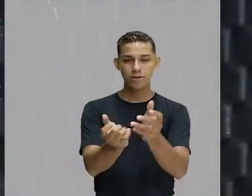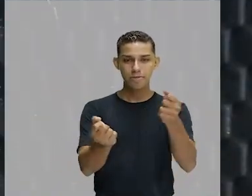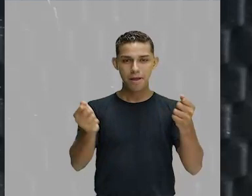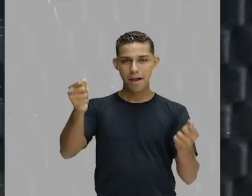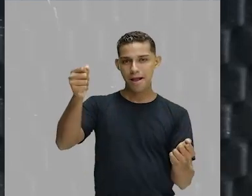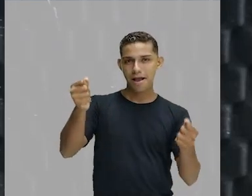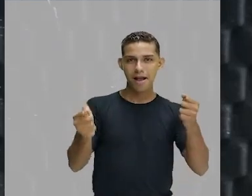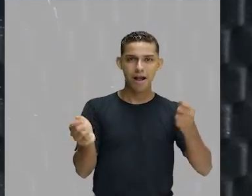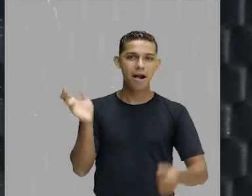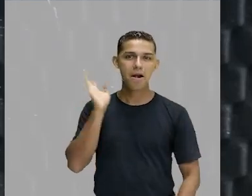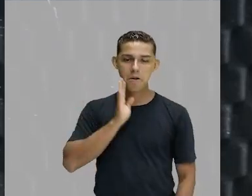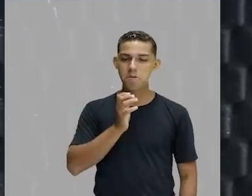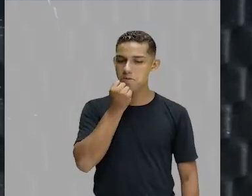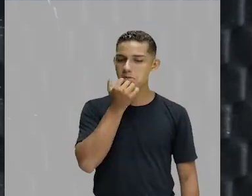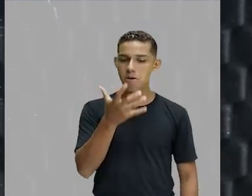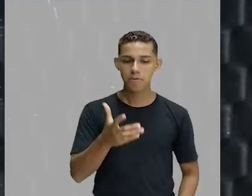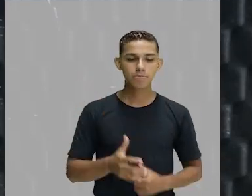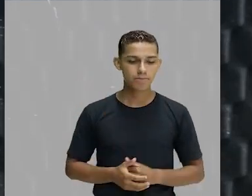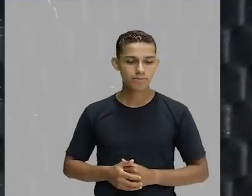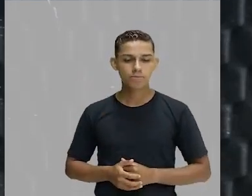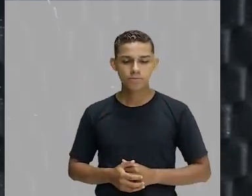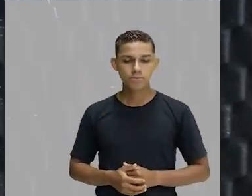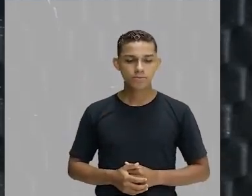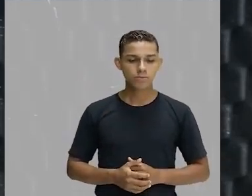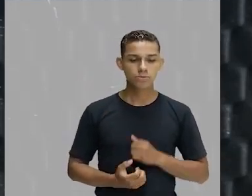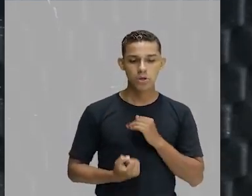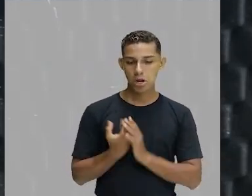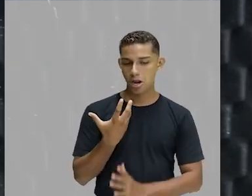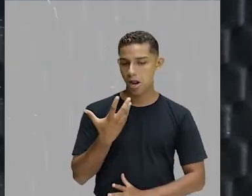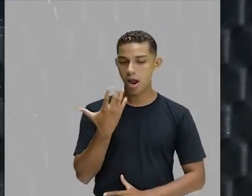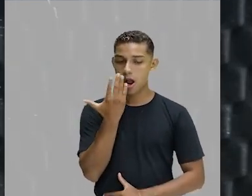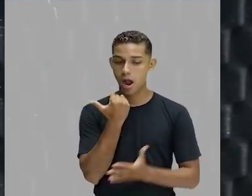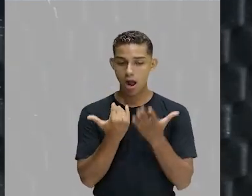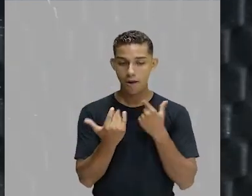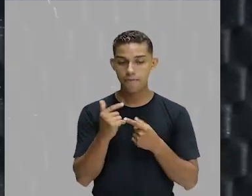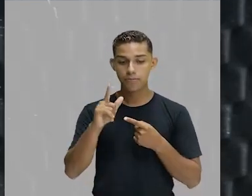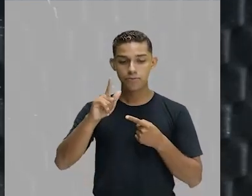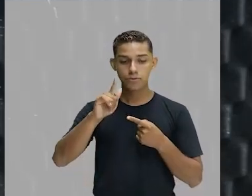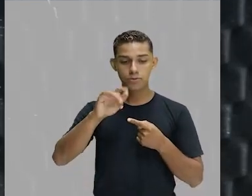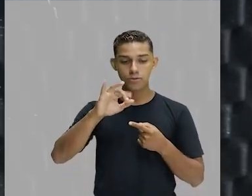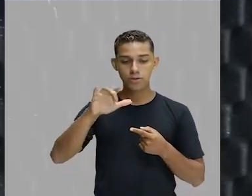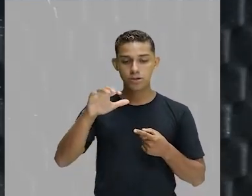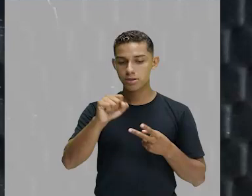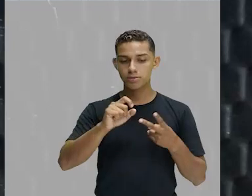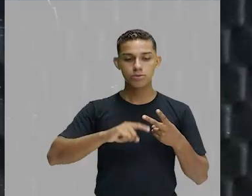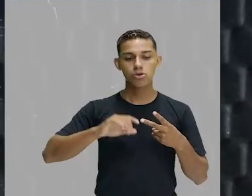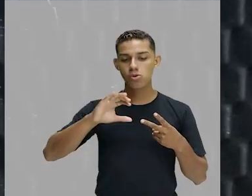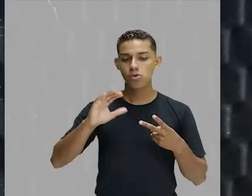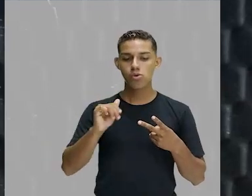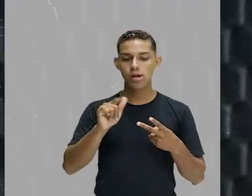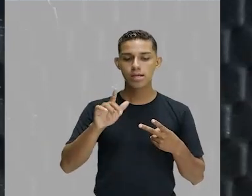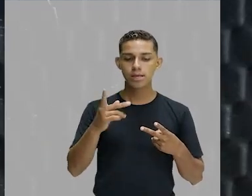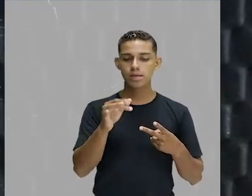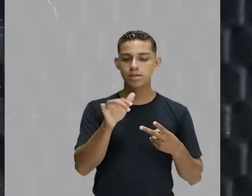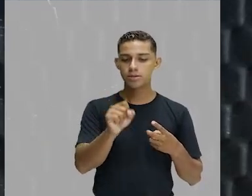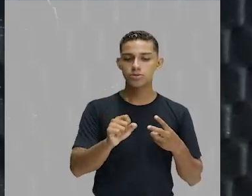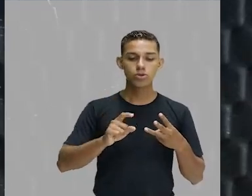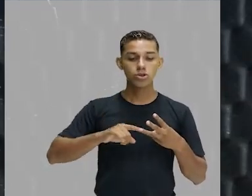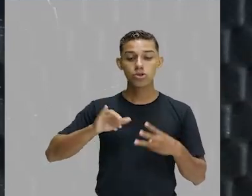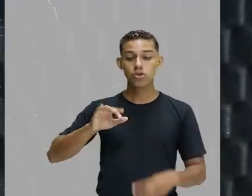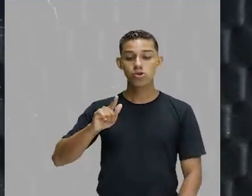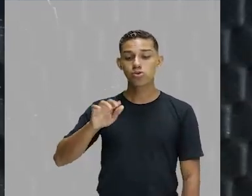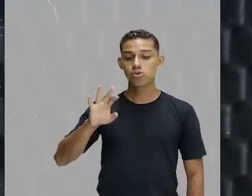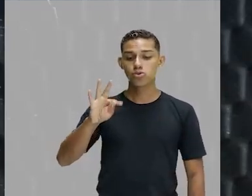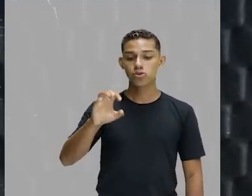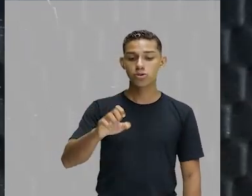pilotando? Elaboração de alimentos, geleias, coalhadas, iogurtes, queijo, mel. Que delícia você poder fazer isso.